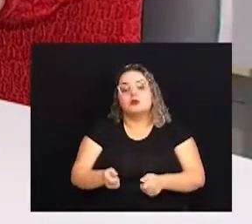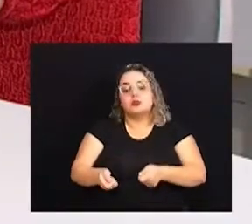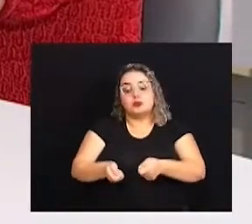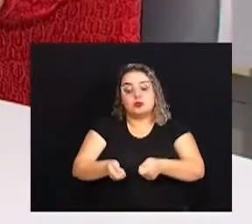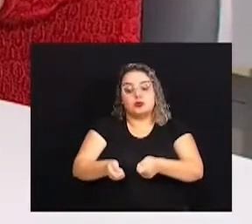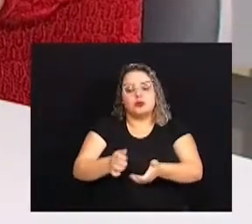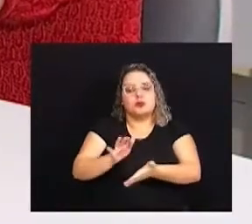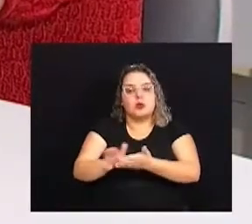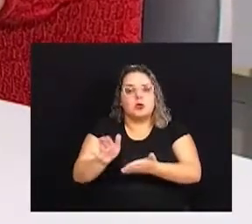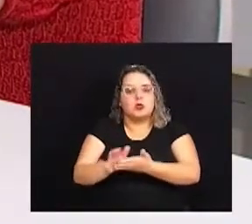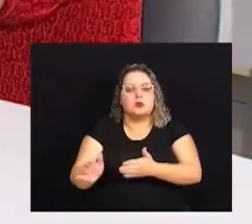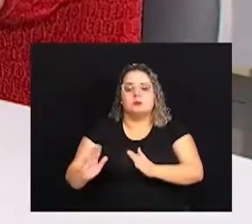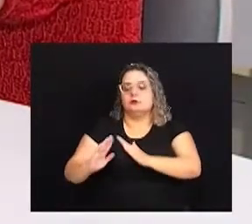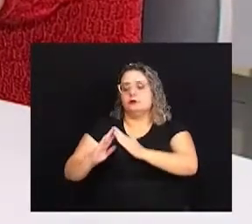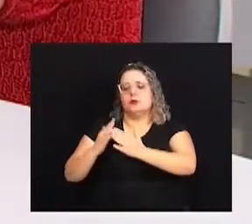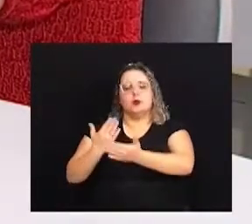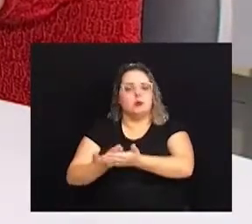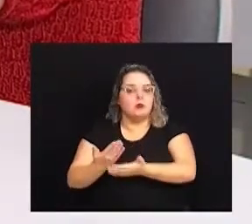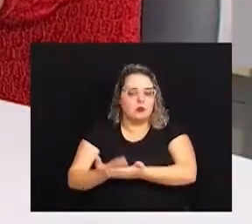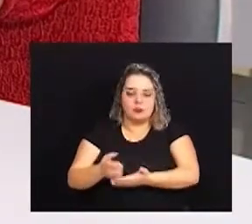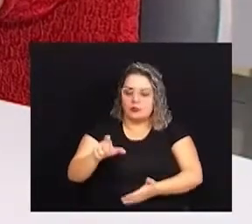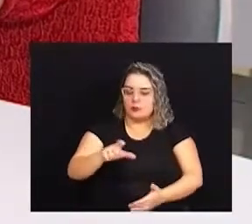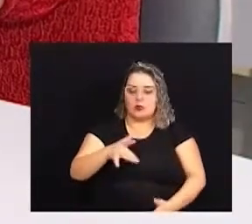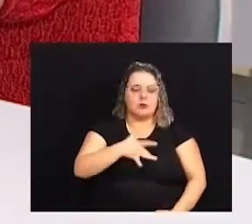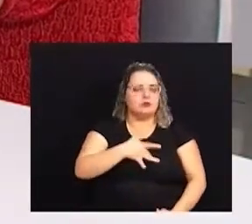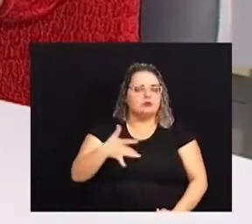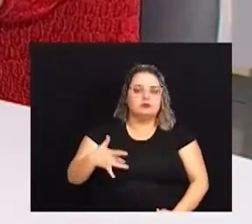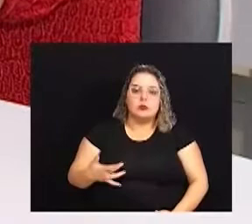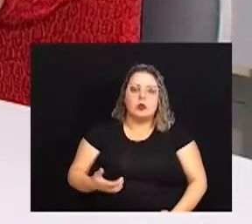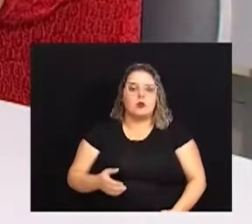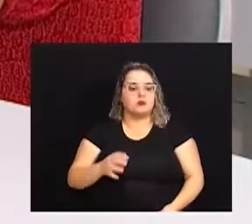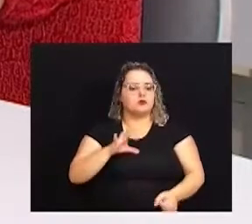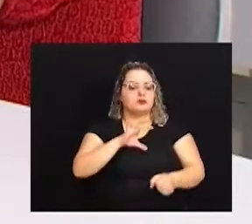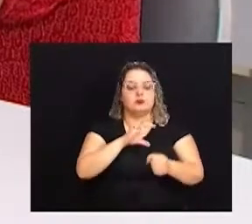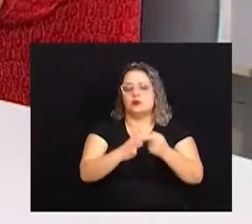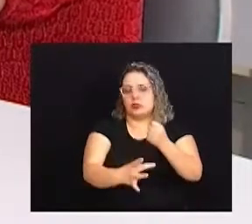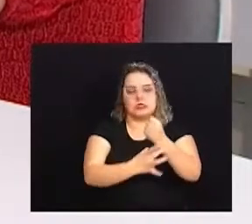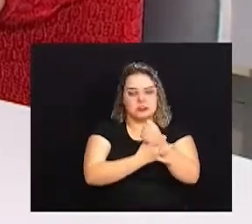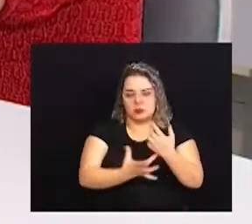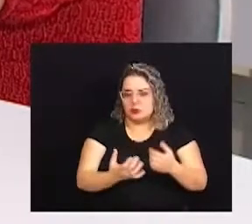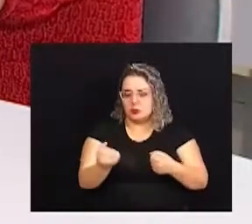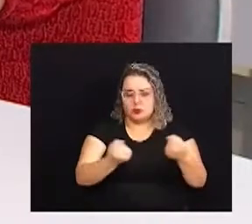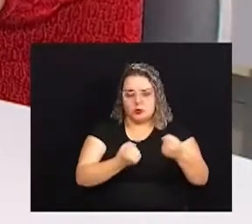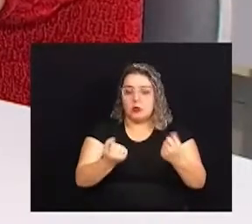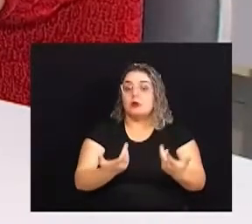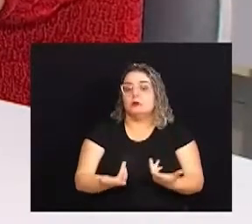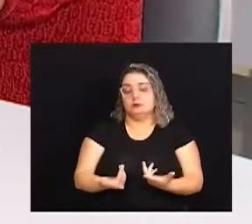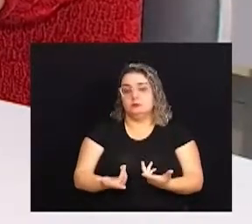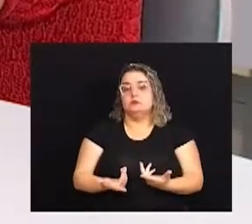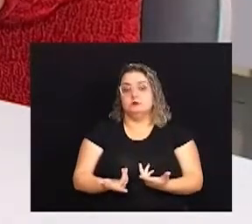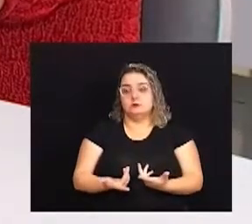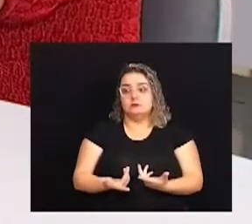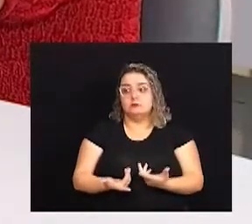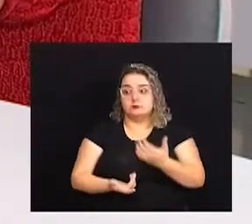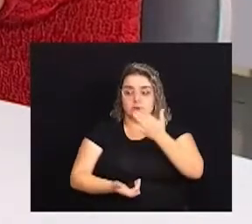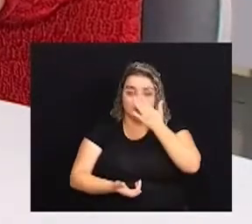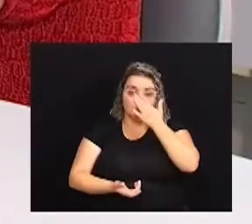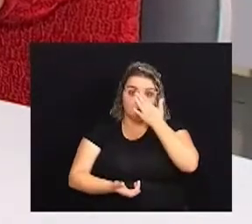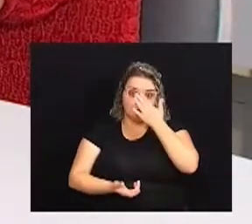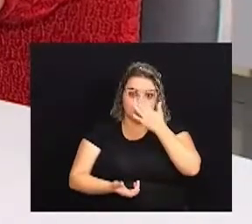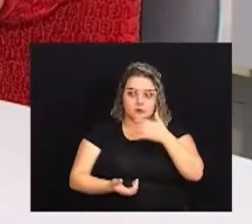manter esse gasto, uma escola, um plano de saúde ou seguro do carro, por um tempo maior, enquanto essa reserva